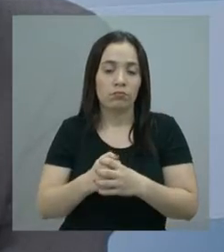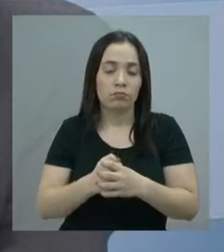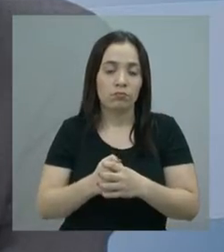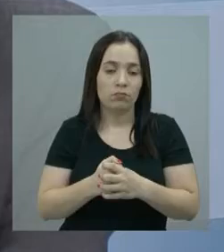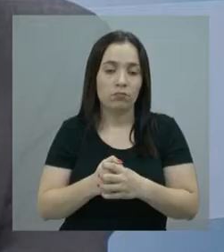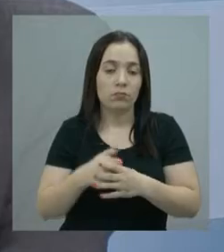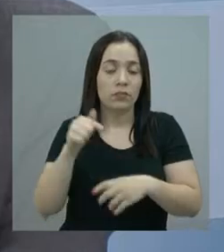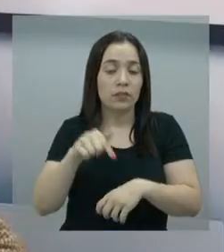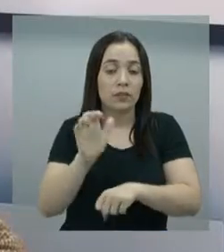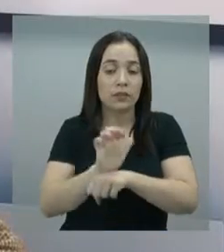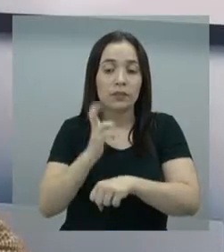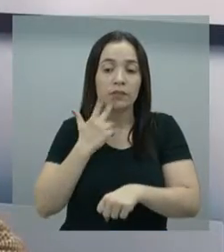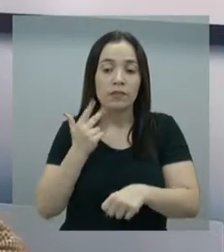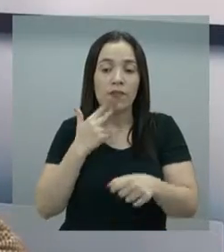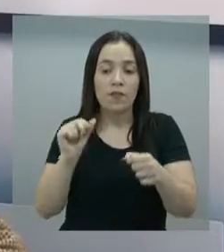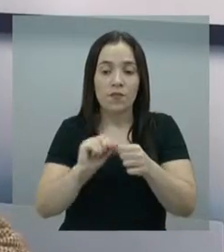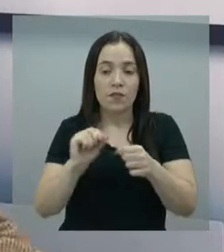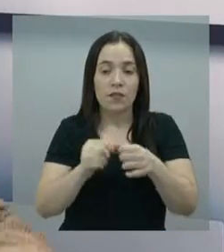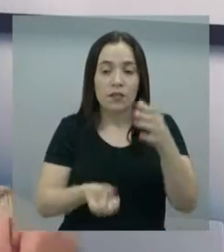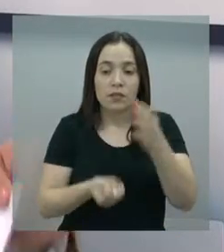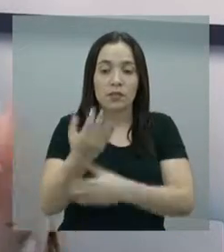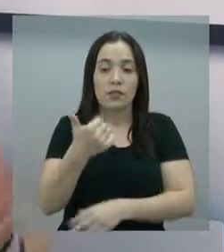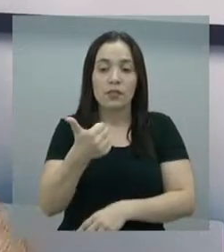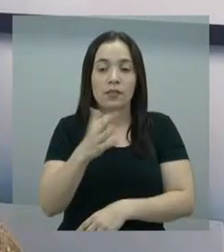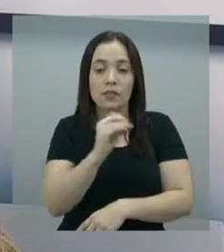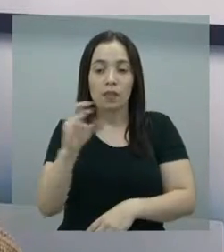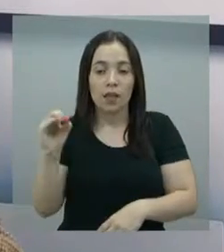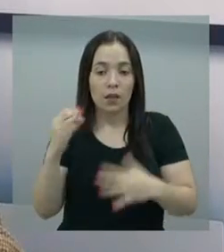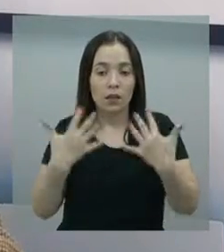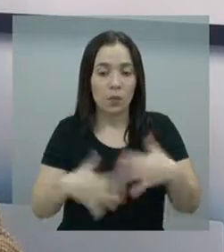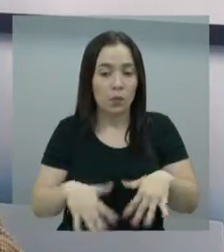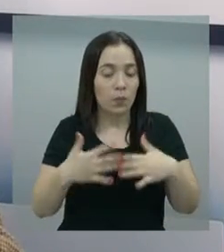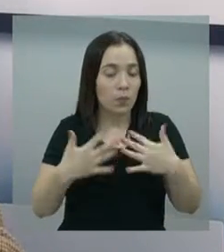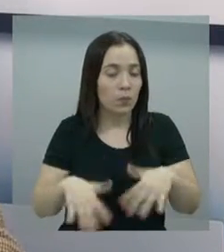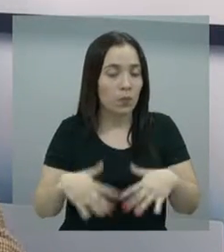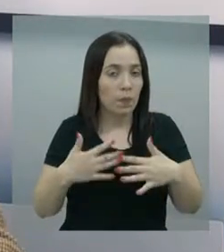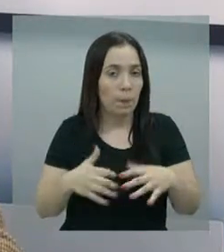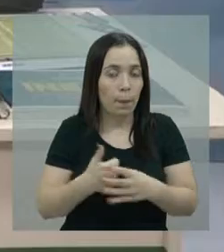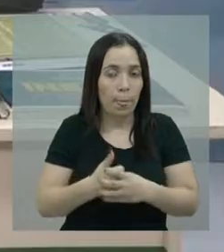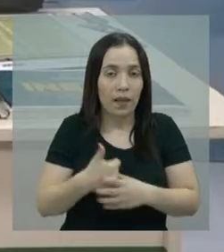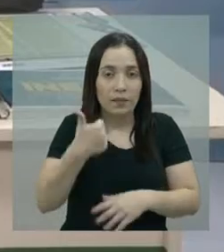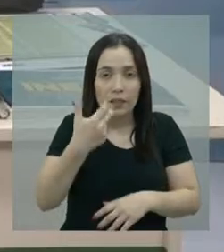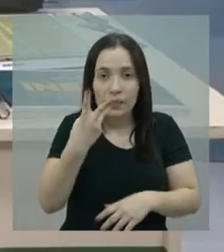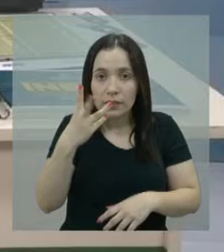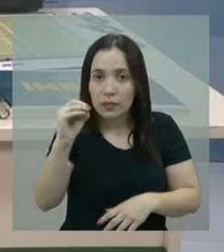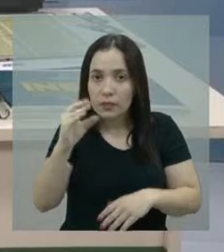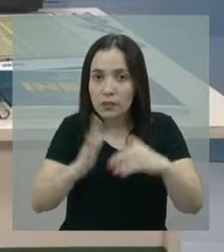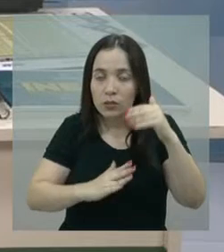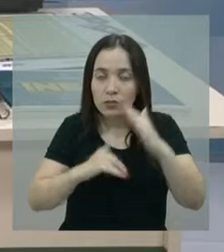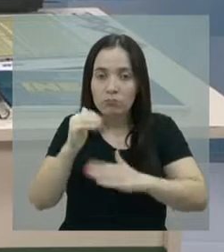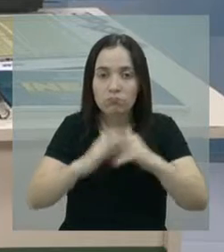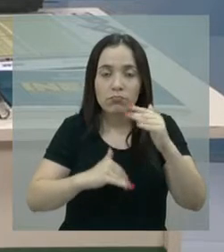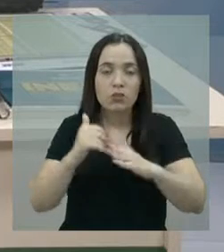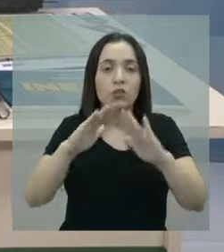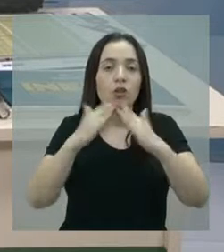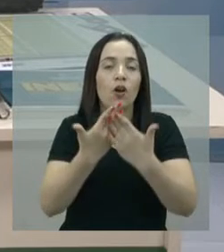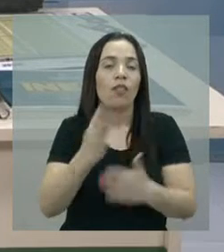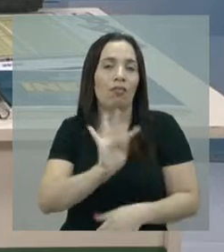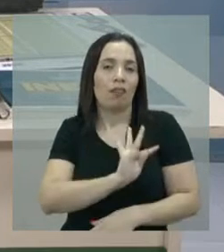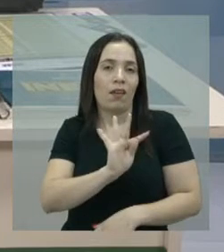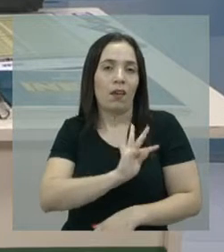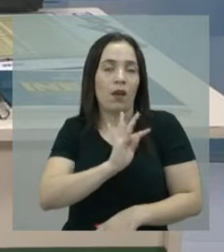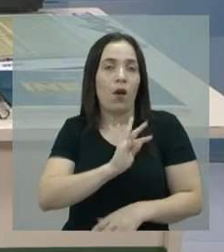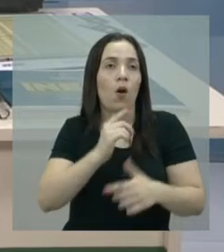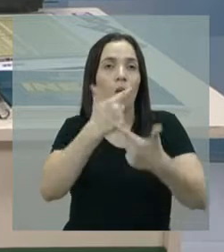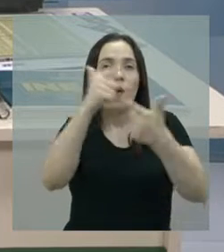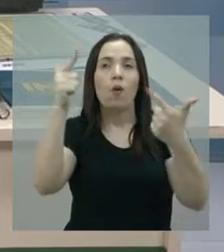Realmente, o Ceará fez 100. Fez 100. É. Nós já vamos com mais de 130 escolas profissionalizantes. Enquanto outros estados faziam